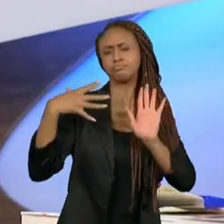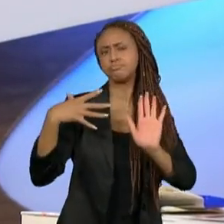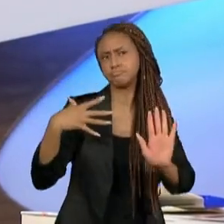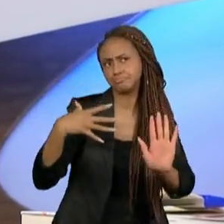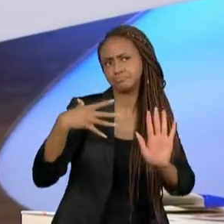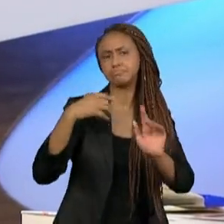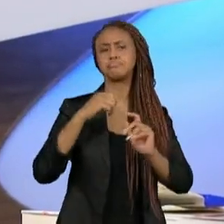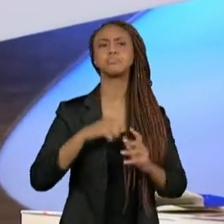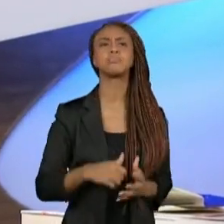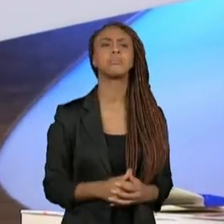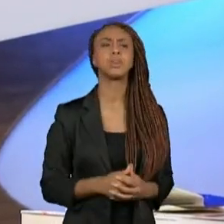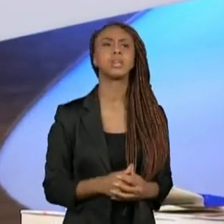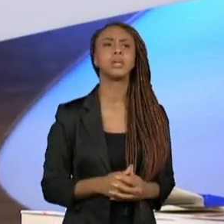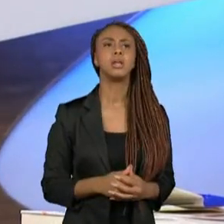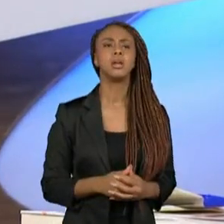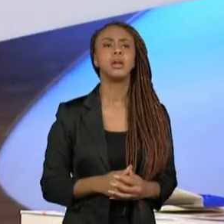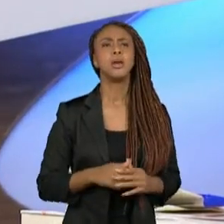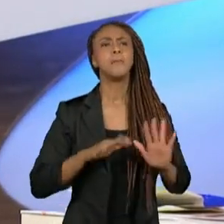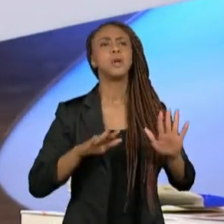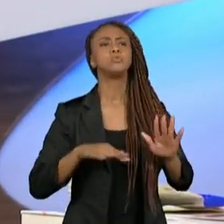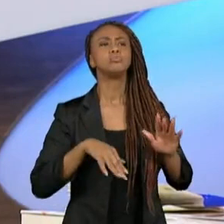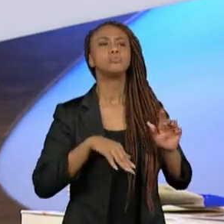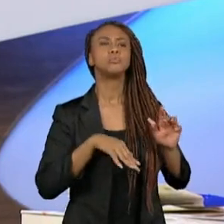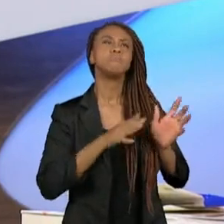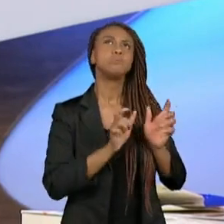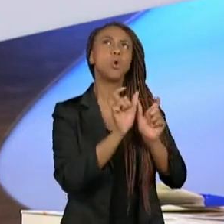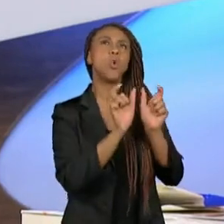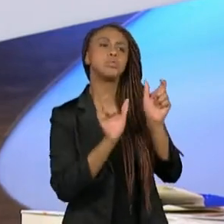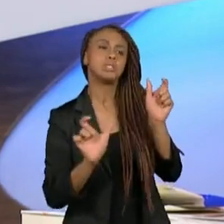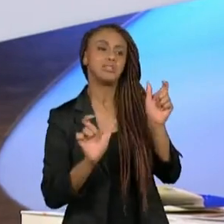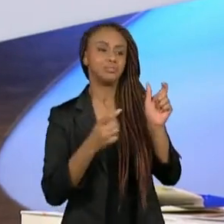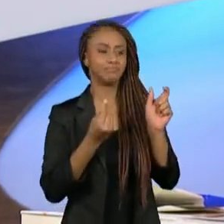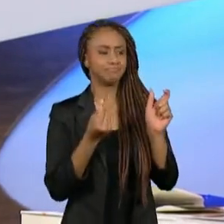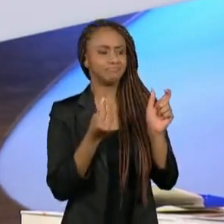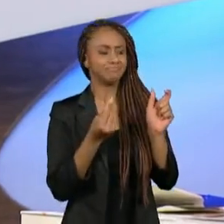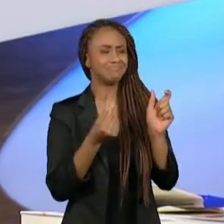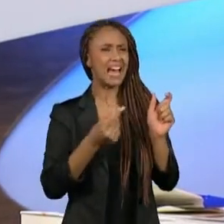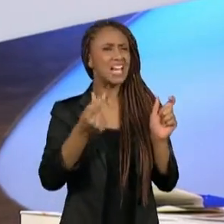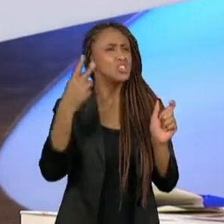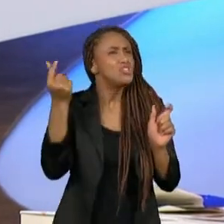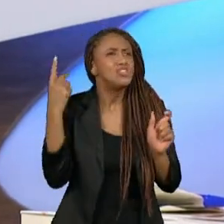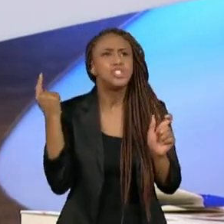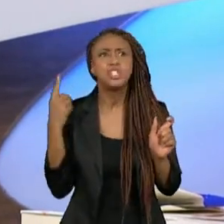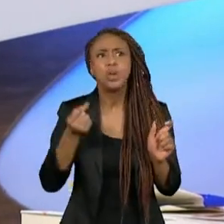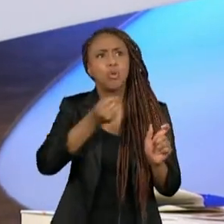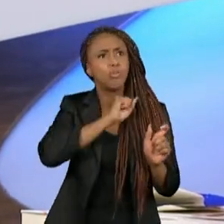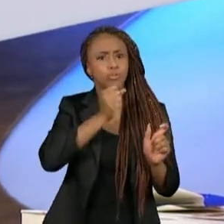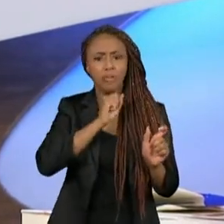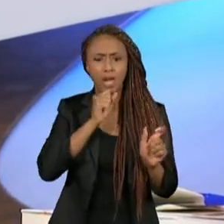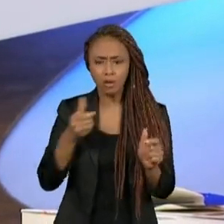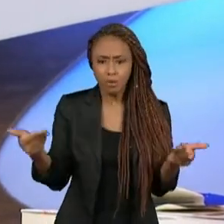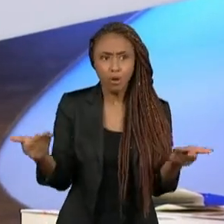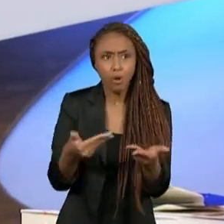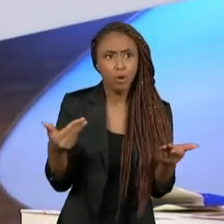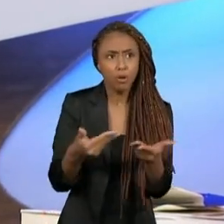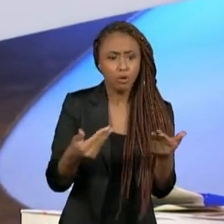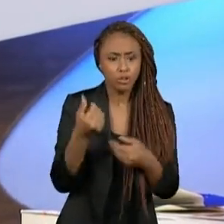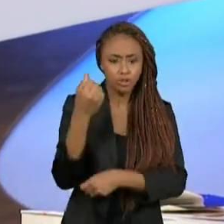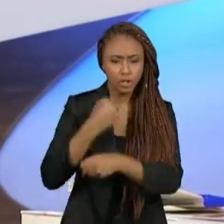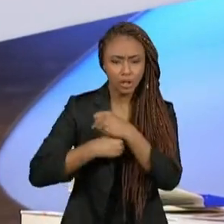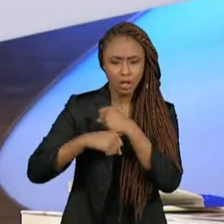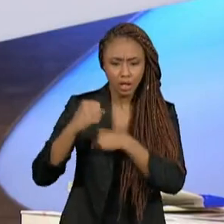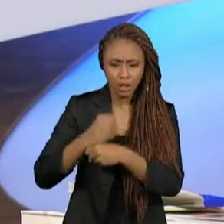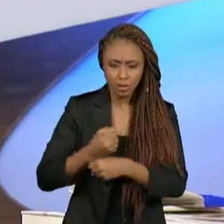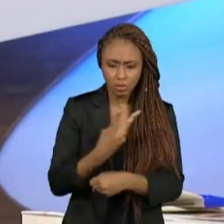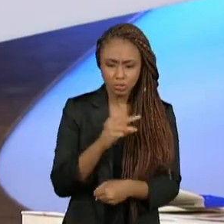Como que um conceito, uma sensação ainda tão medieval prevalece em 2021?